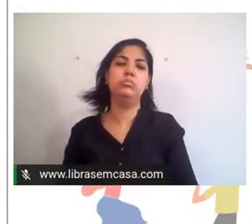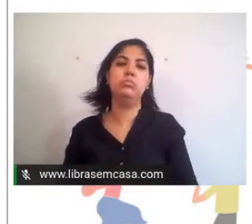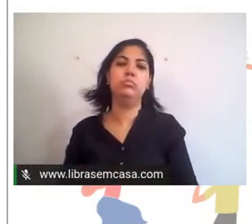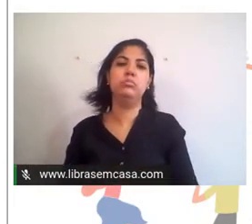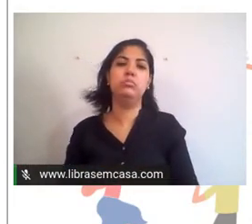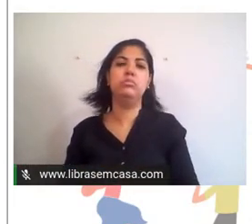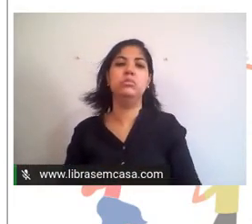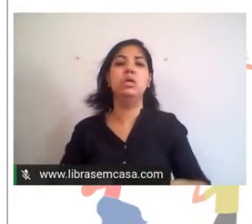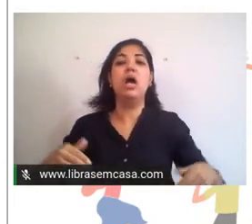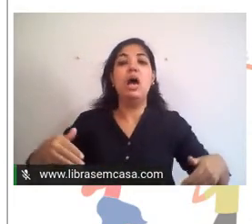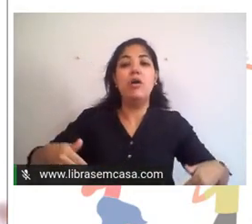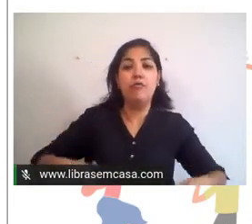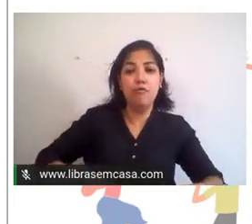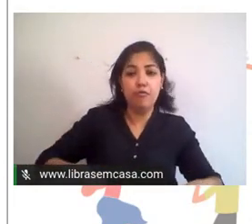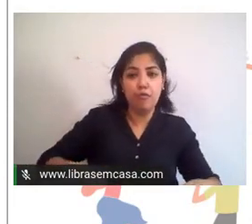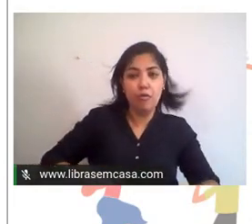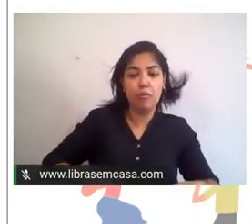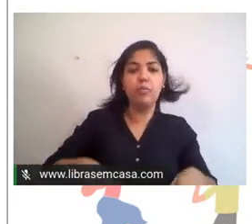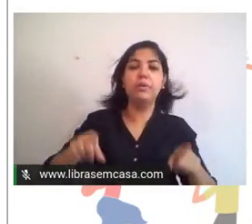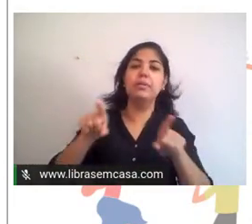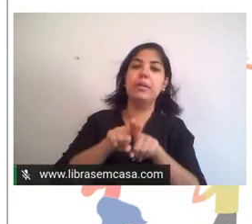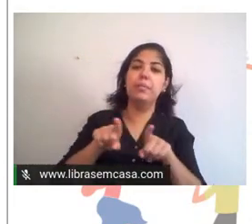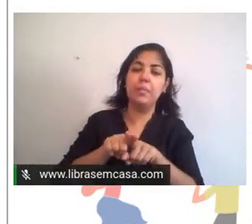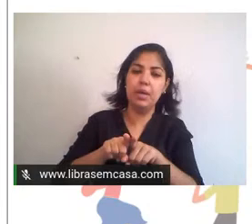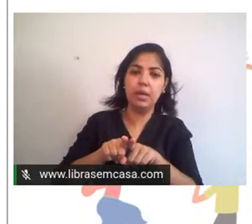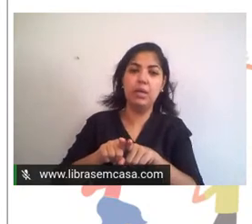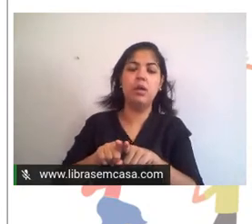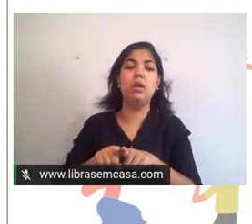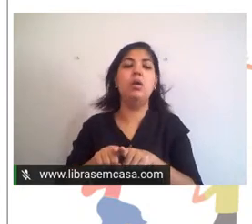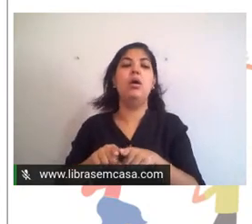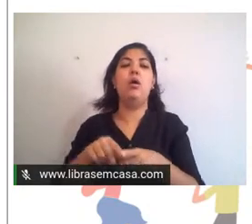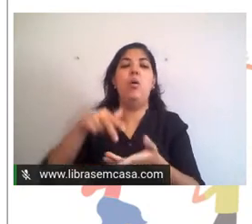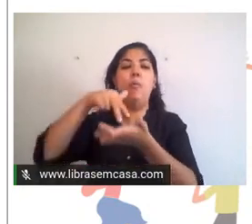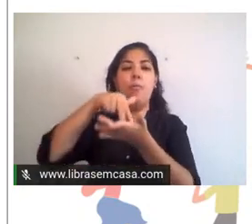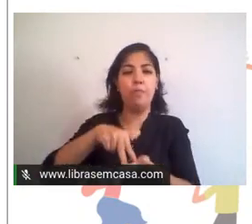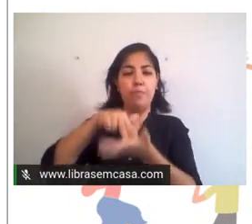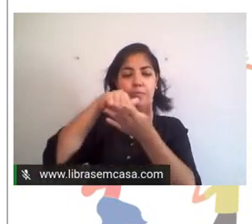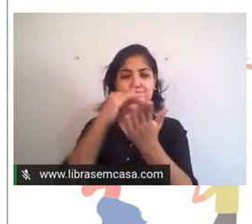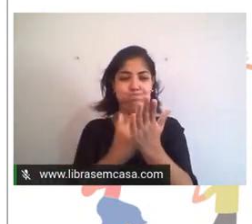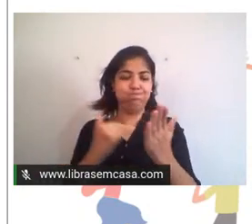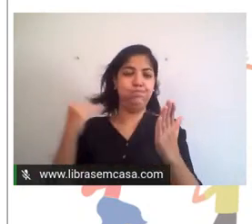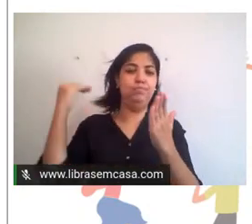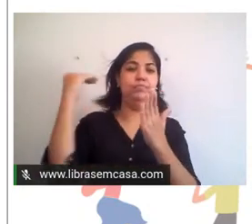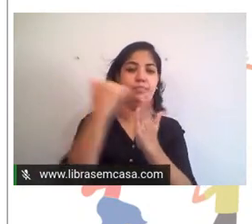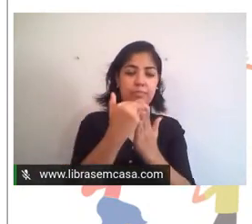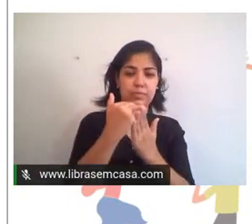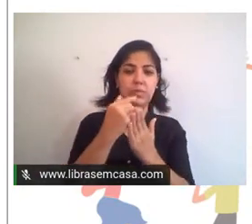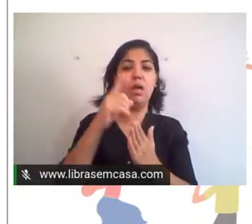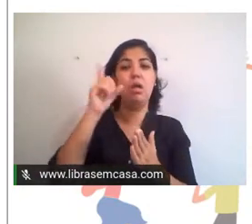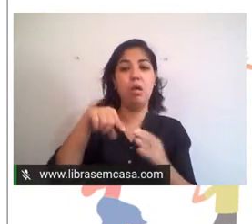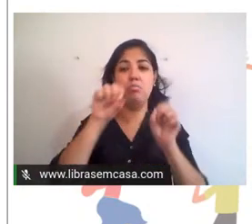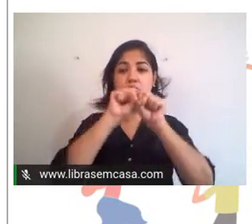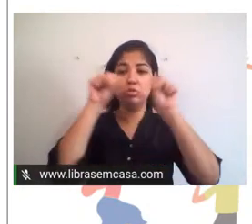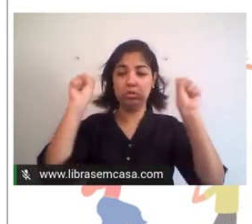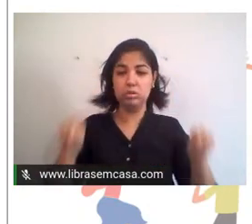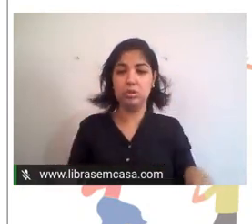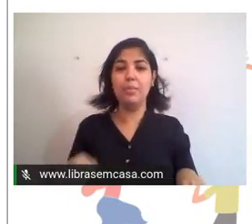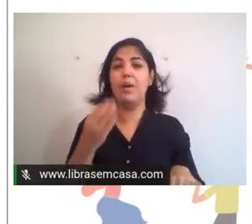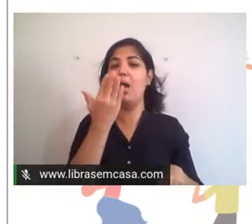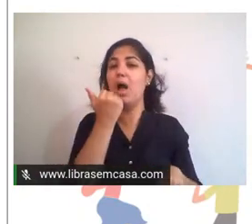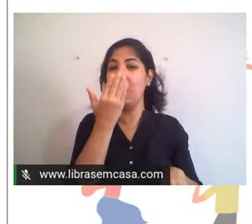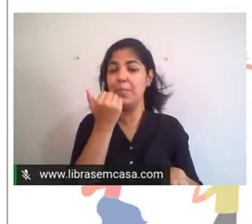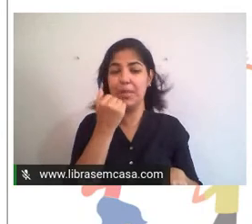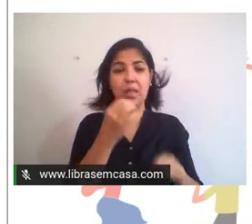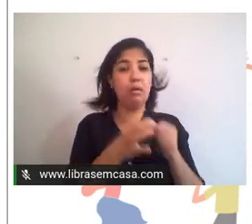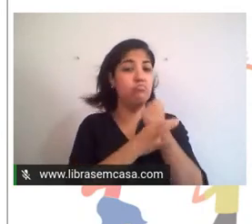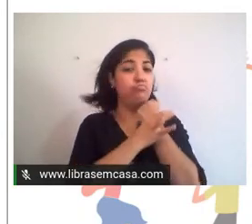quanto o excesso de peso, ela deriva de uma mesma situação, de um mesmo sistema alimentar, né?